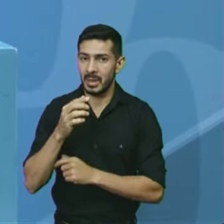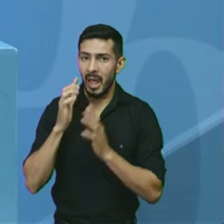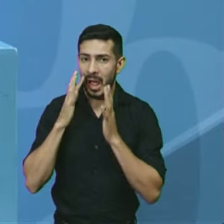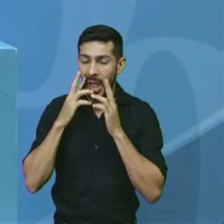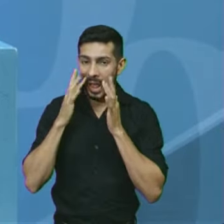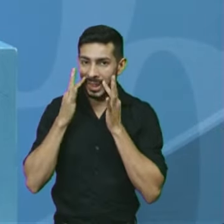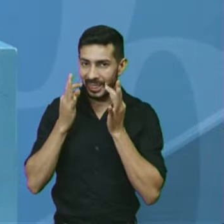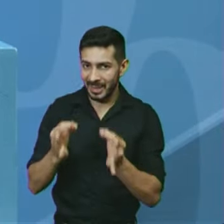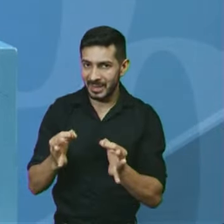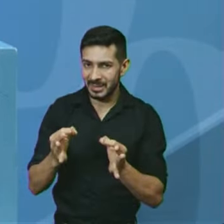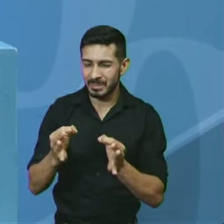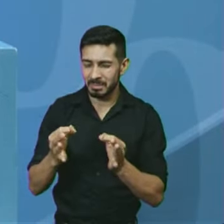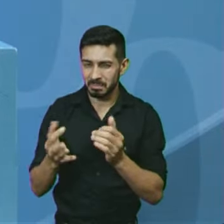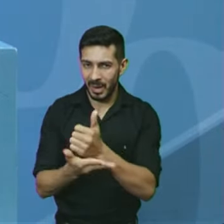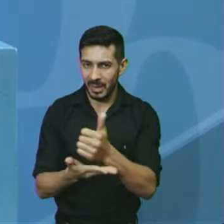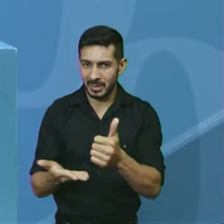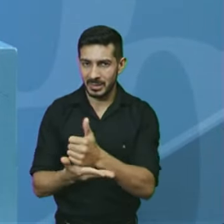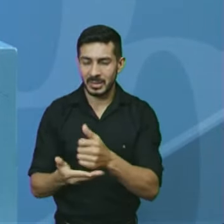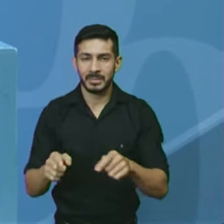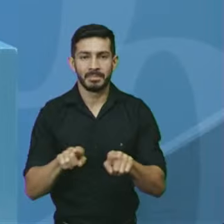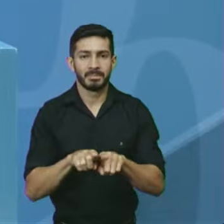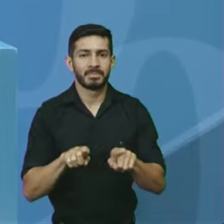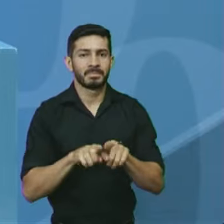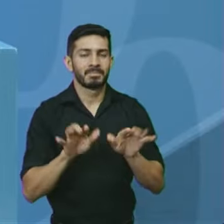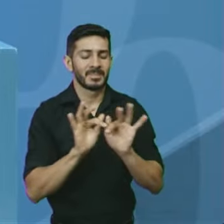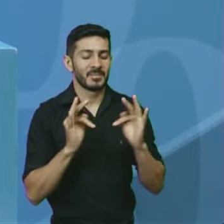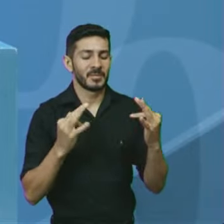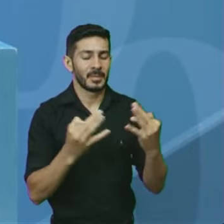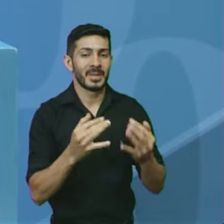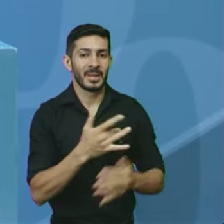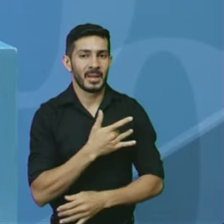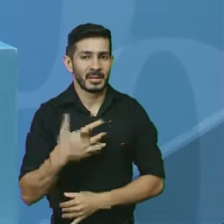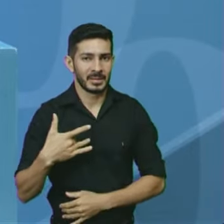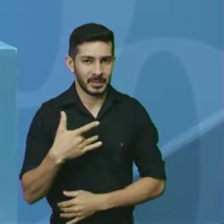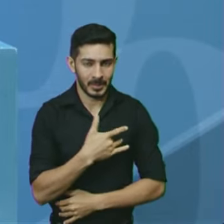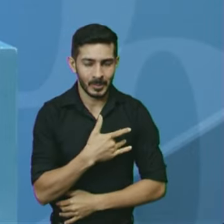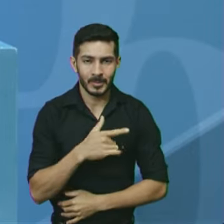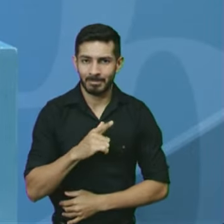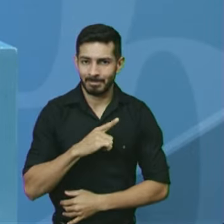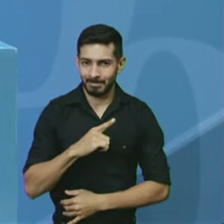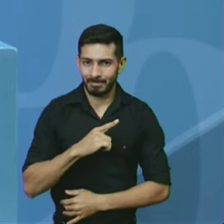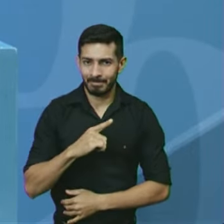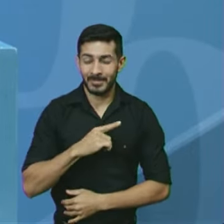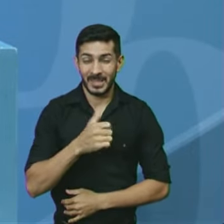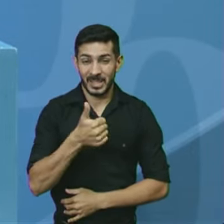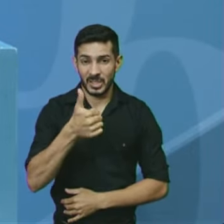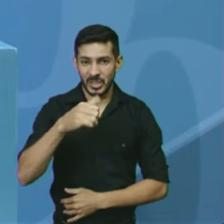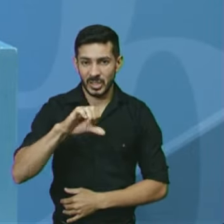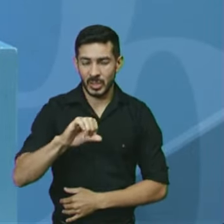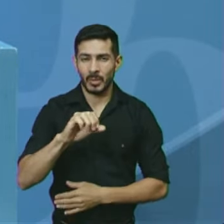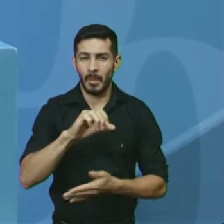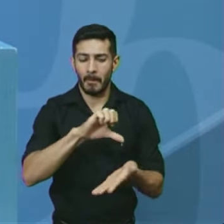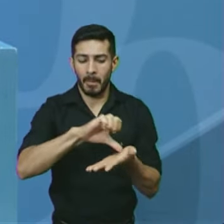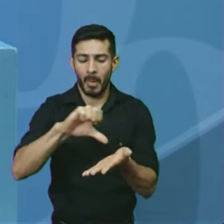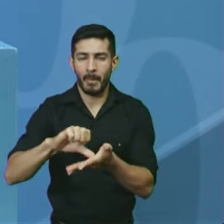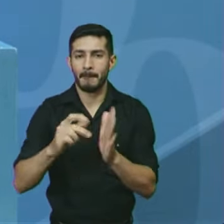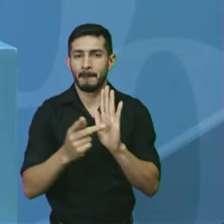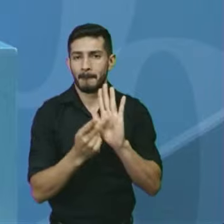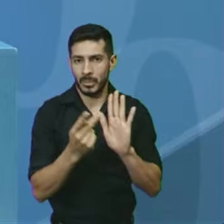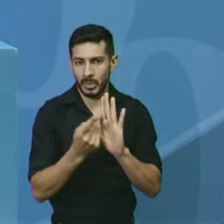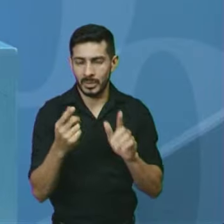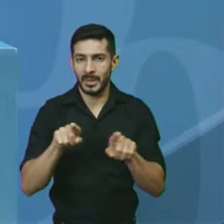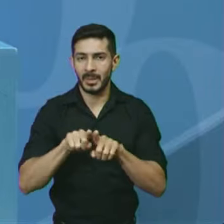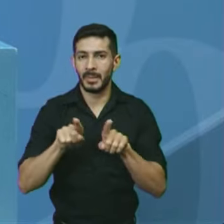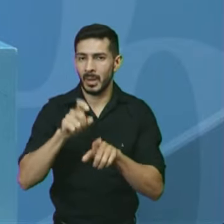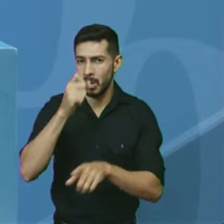25 equipes de saúde da família em 19 postos nós temos uma maternidade que é referência para todo o